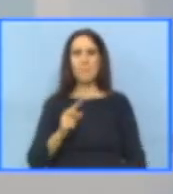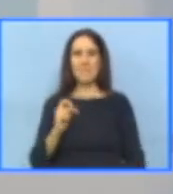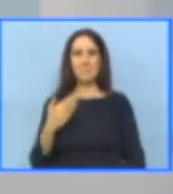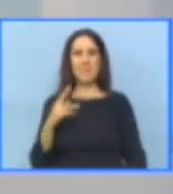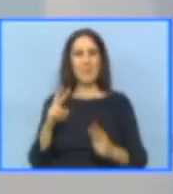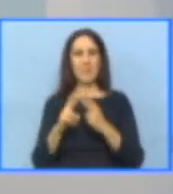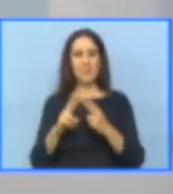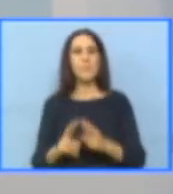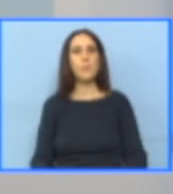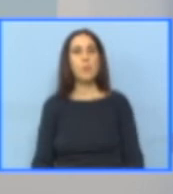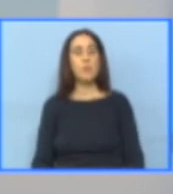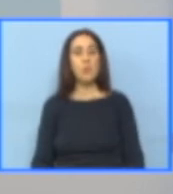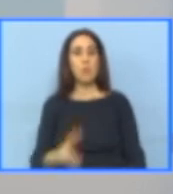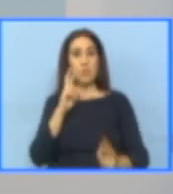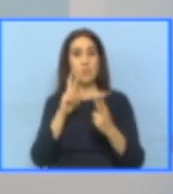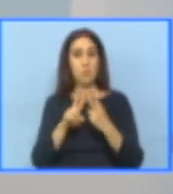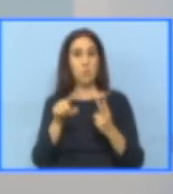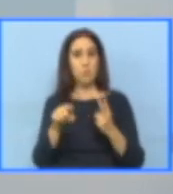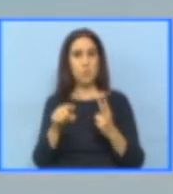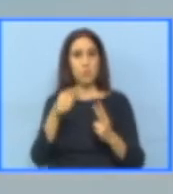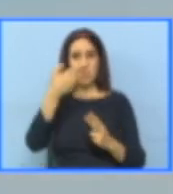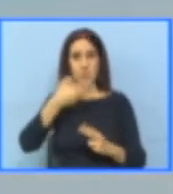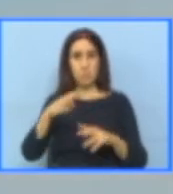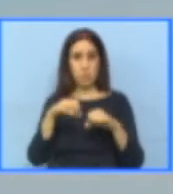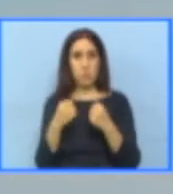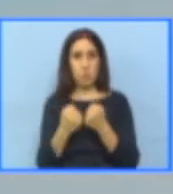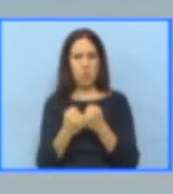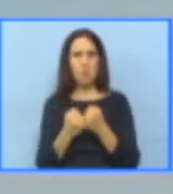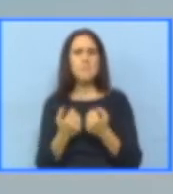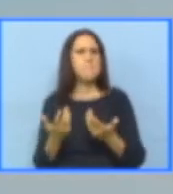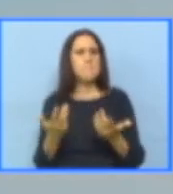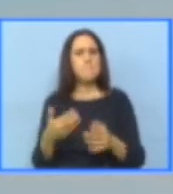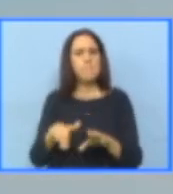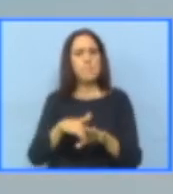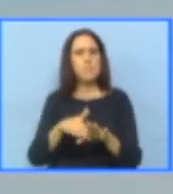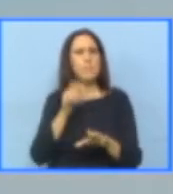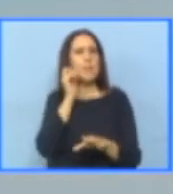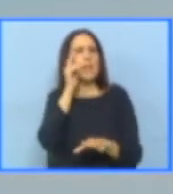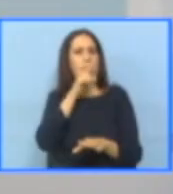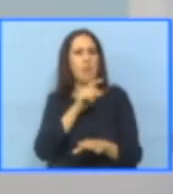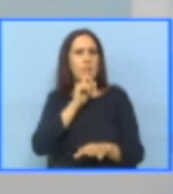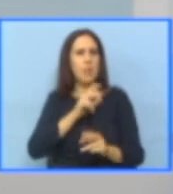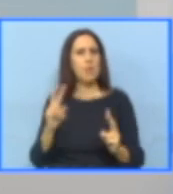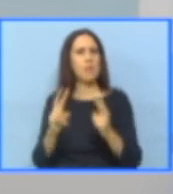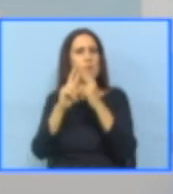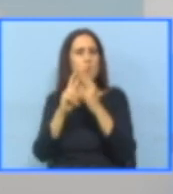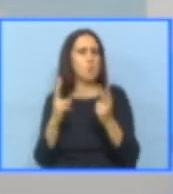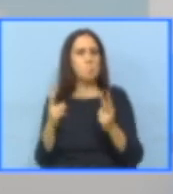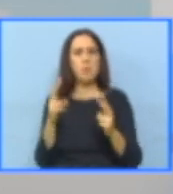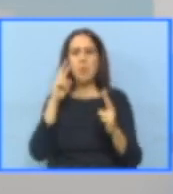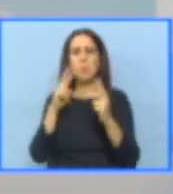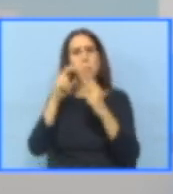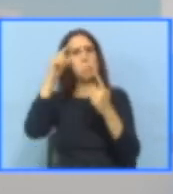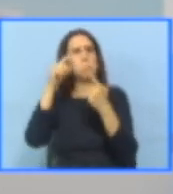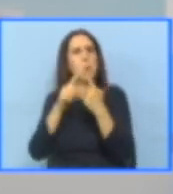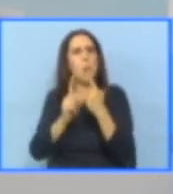destes encontros. Deste encontro, da Semana Social. Quem é que pode participar nestes encontros? Qual é a função deste encontro